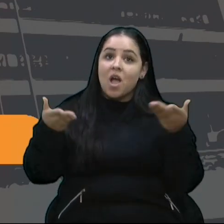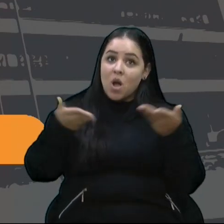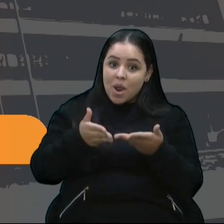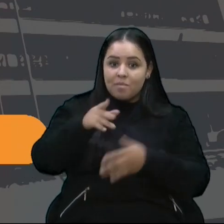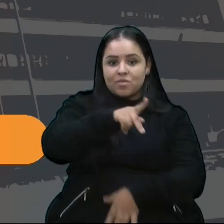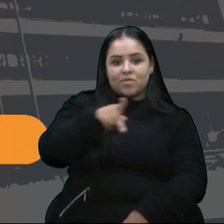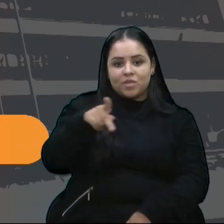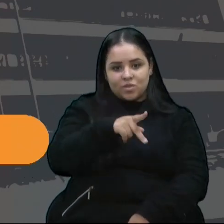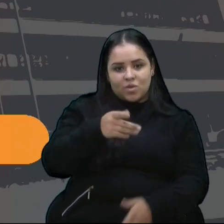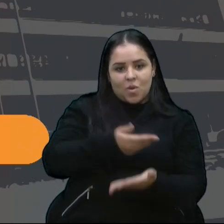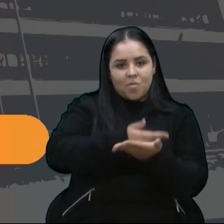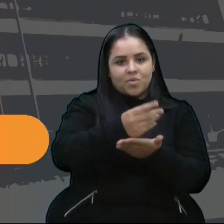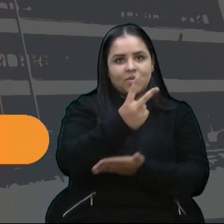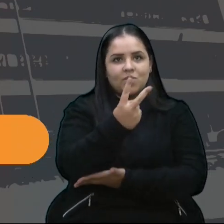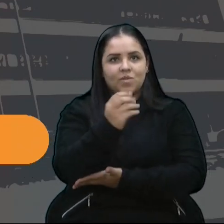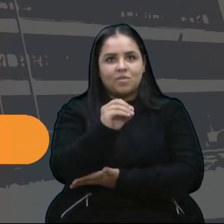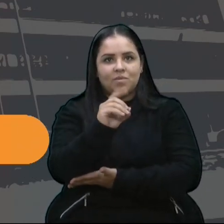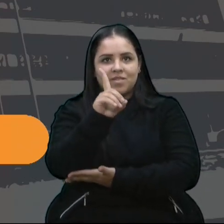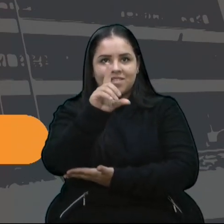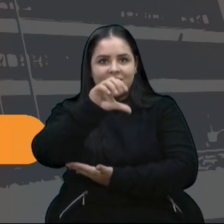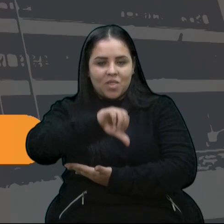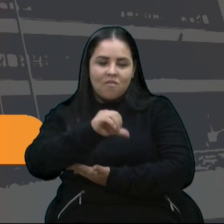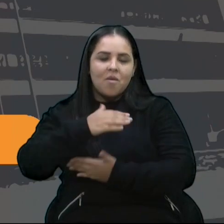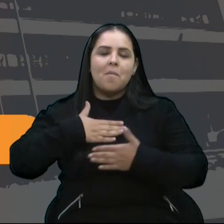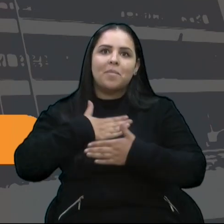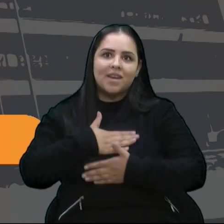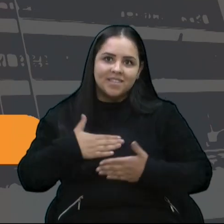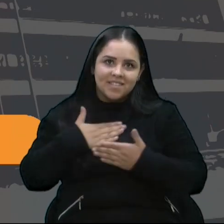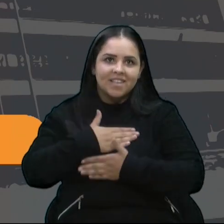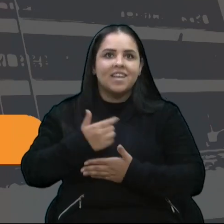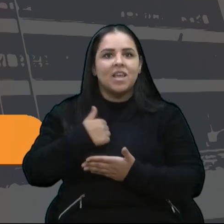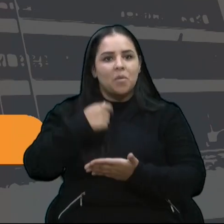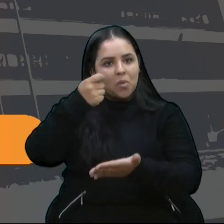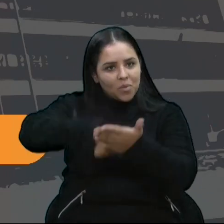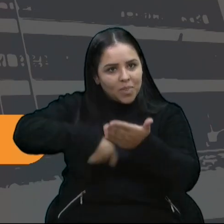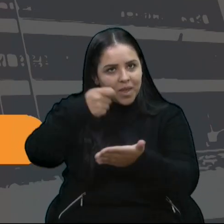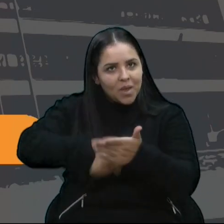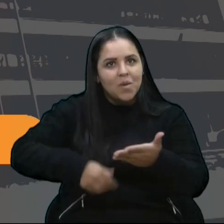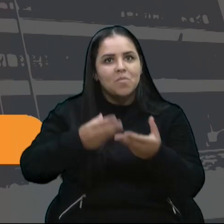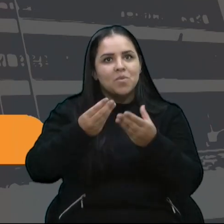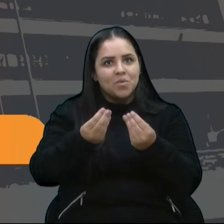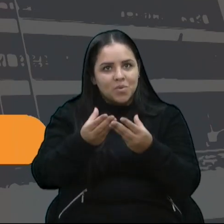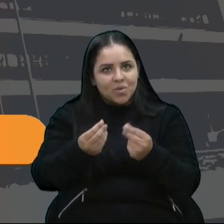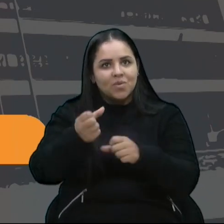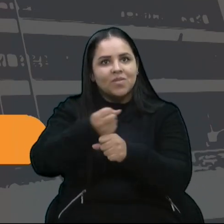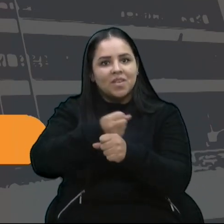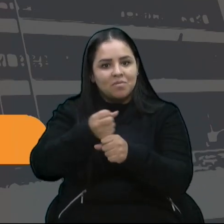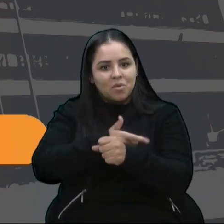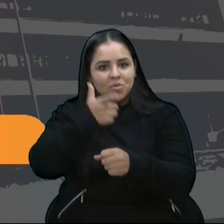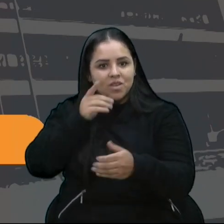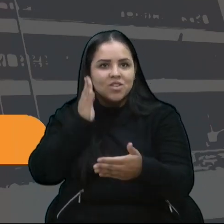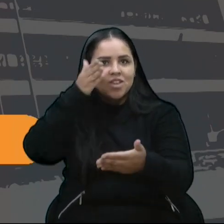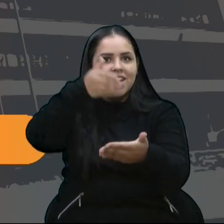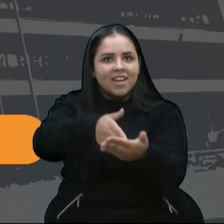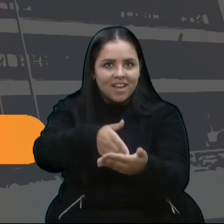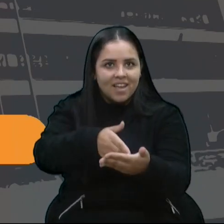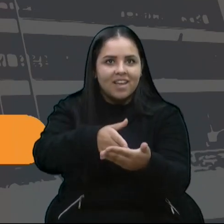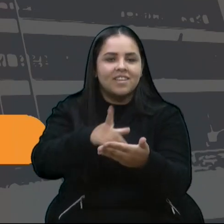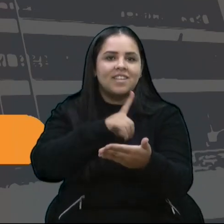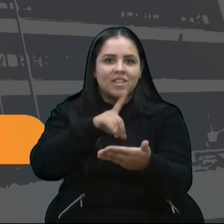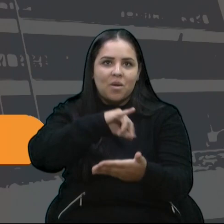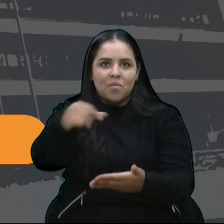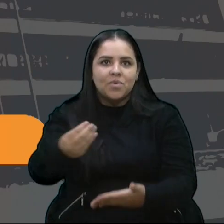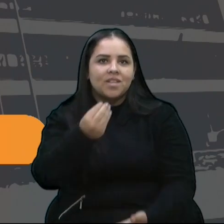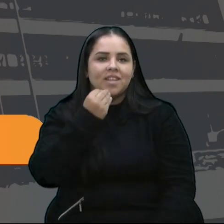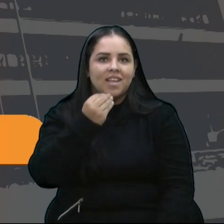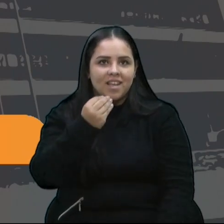desde 2019, com muito prazer, foi algo que eu lutei durante muitos anos para chegar, recebi essa oportunidade